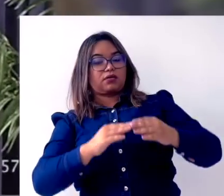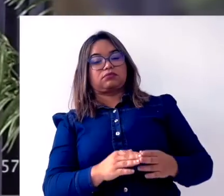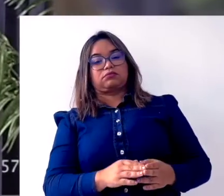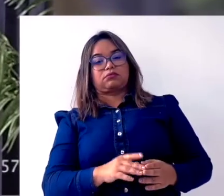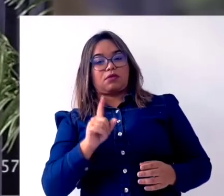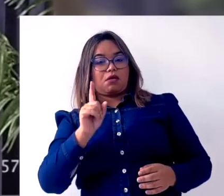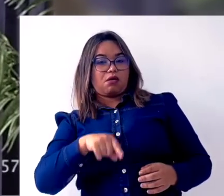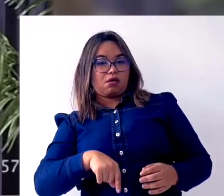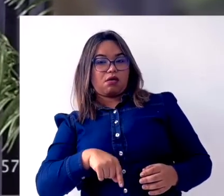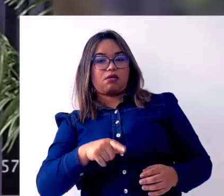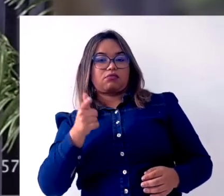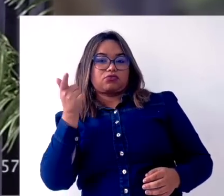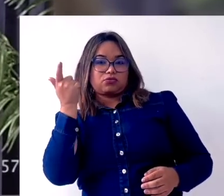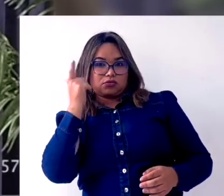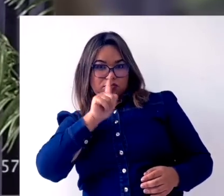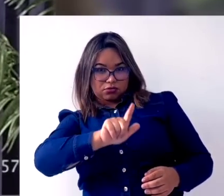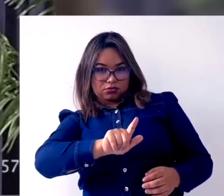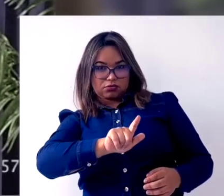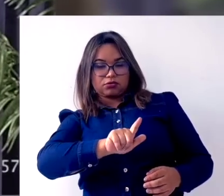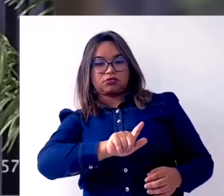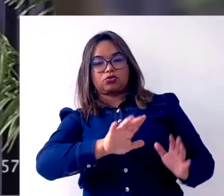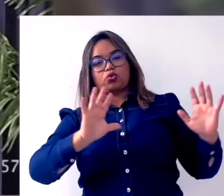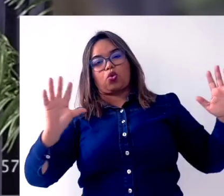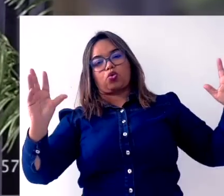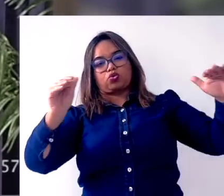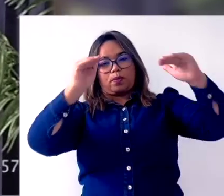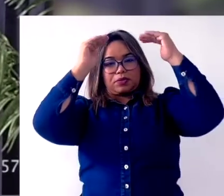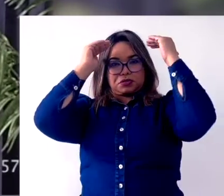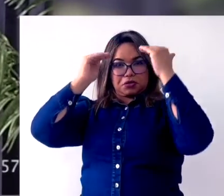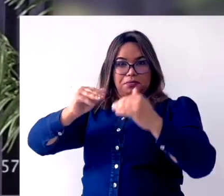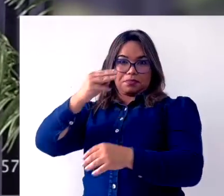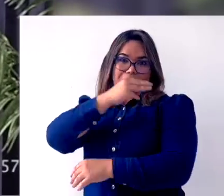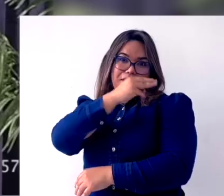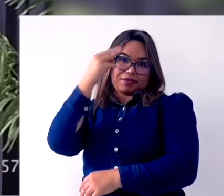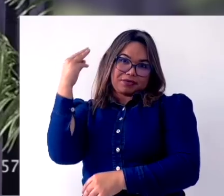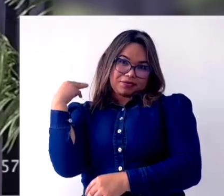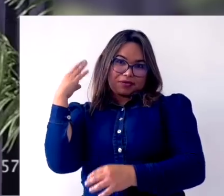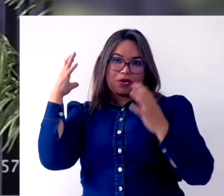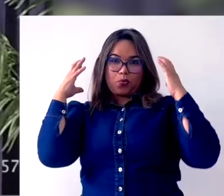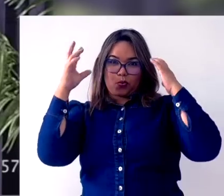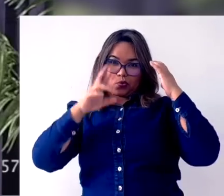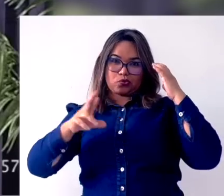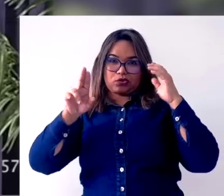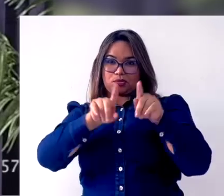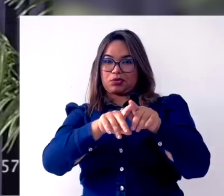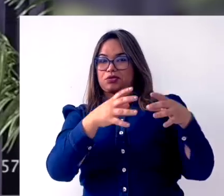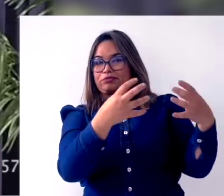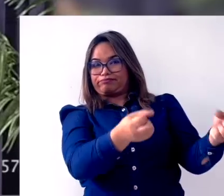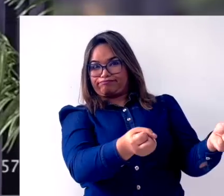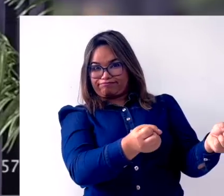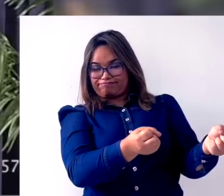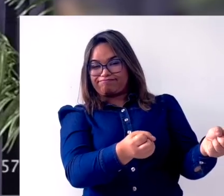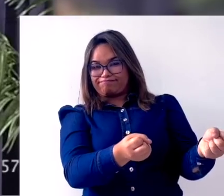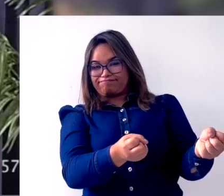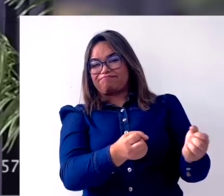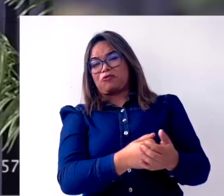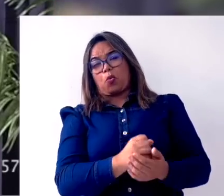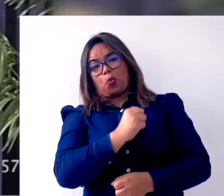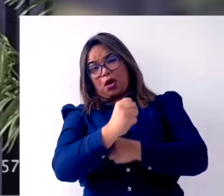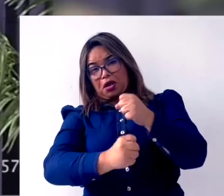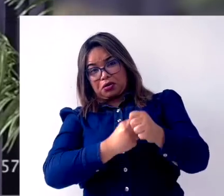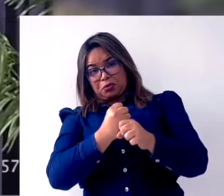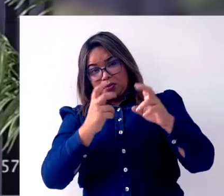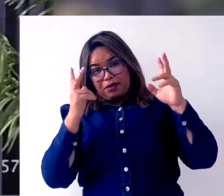fácil dizer isso porque os bolcheviques já tinham estado no poder em 1917, o mesmo ano em que a declaração foi feita.